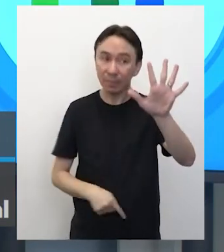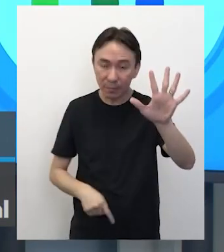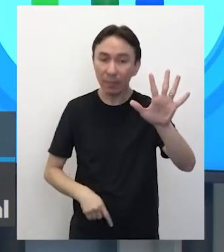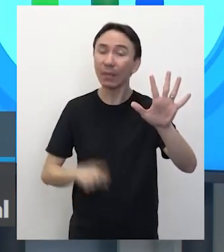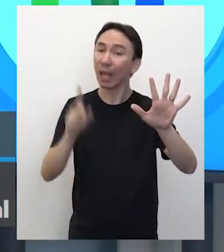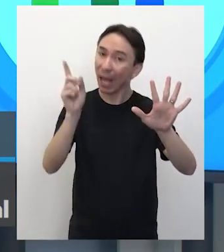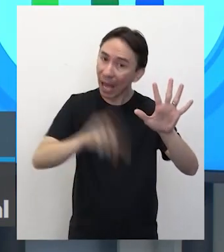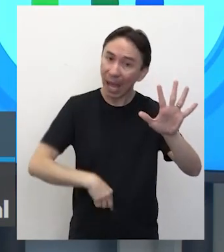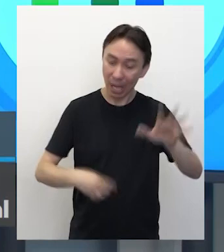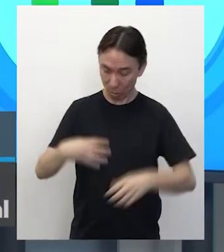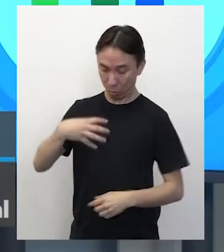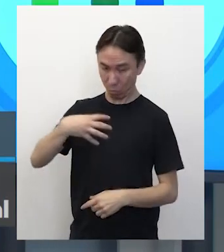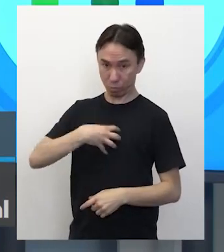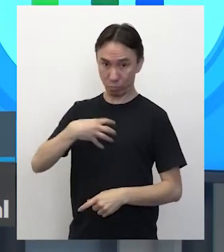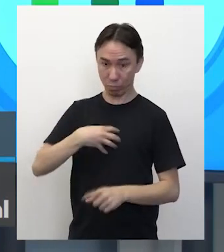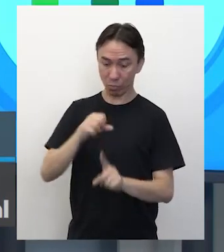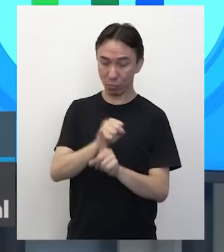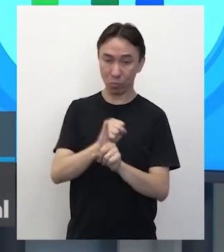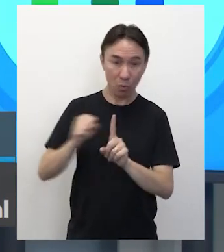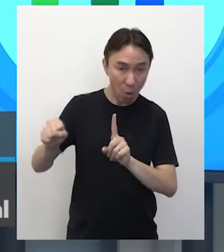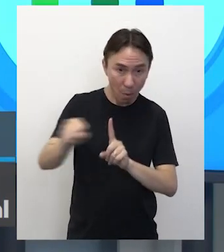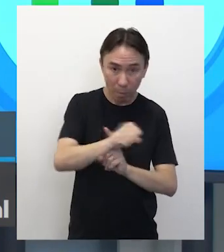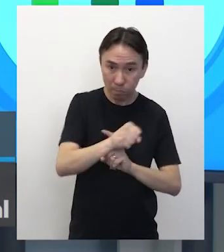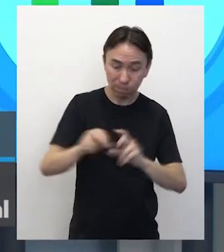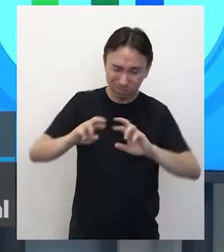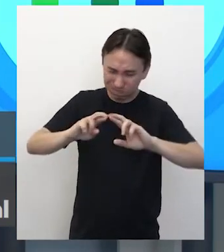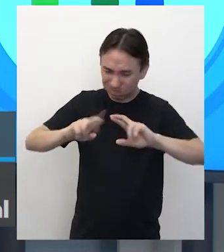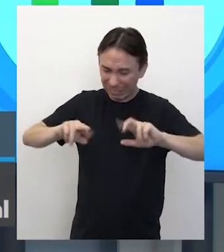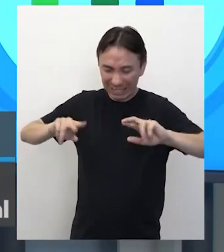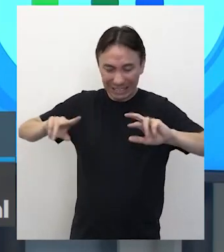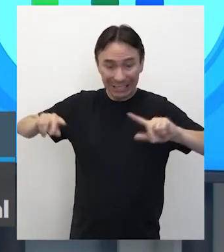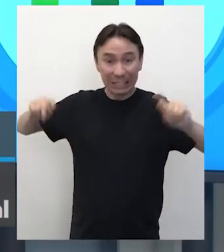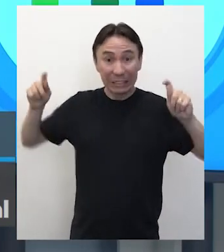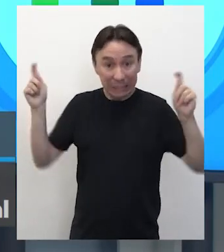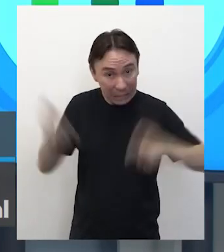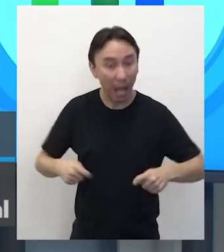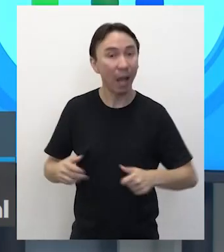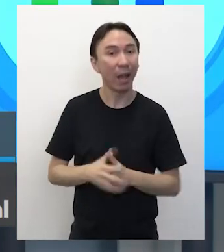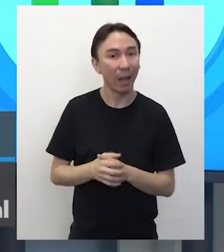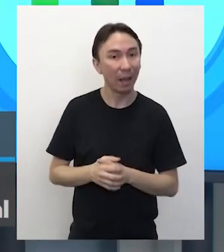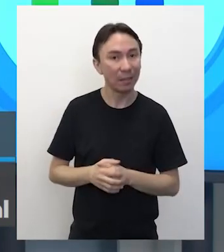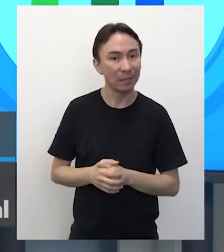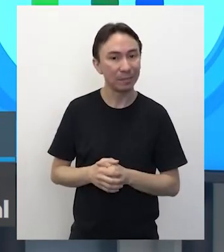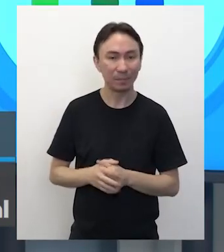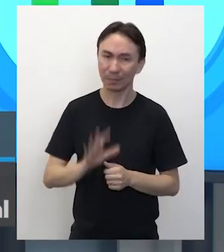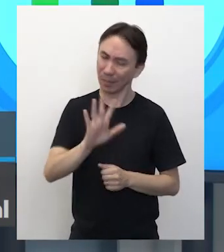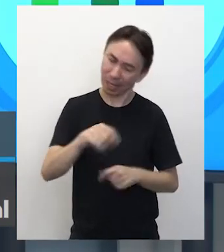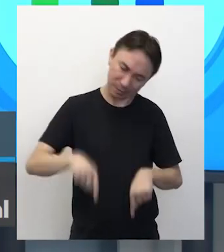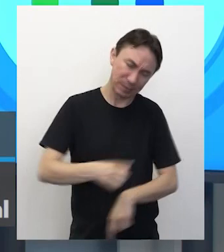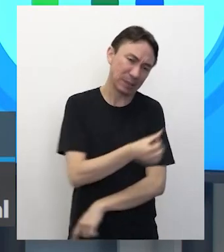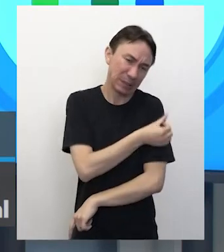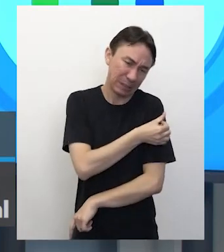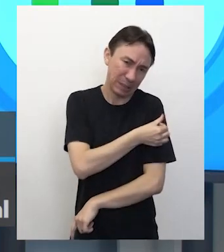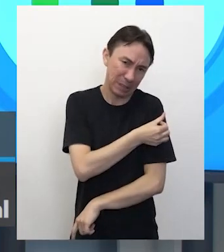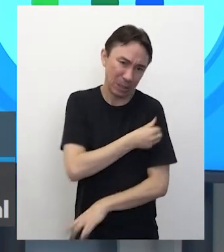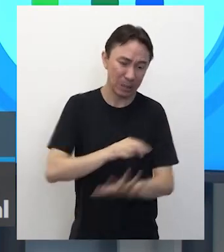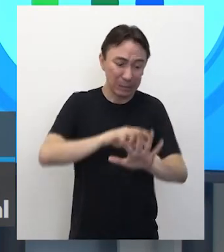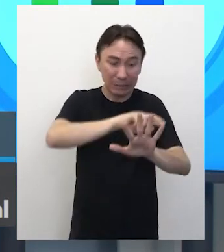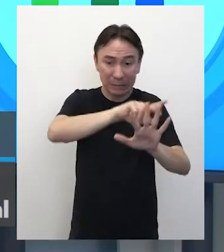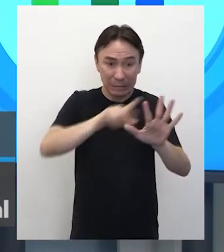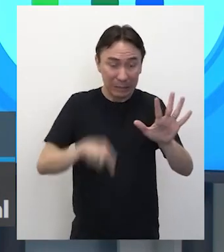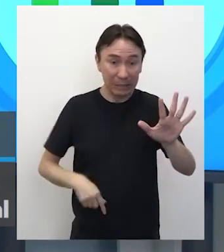socioemocionais. No 6º ano, a gente não consegue, a gente não tem tempo para trabalhar todas as